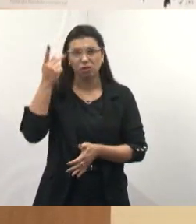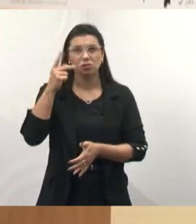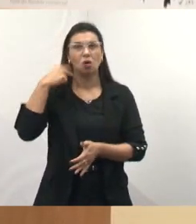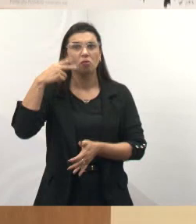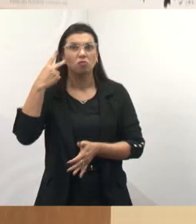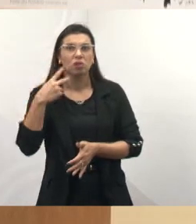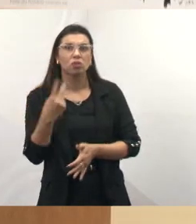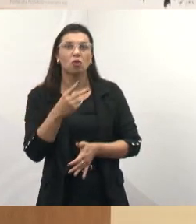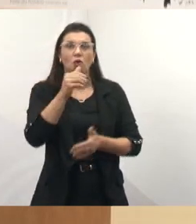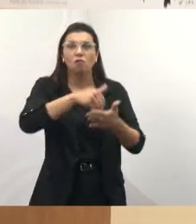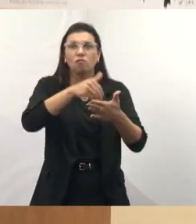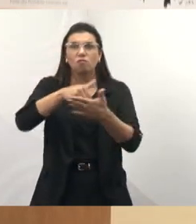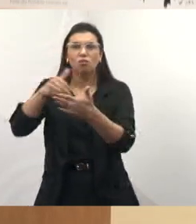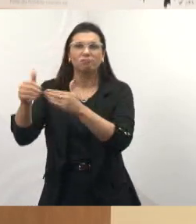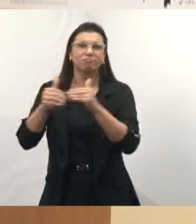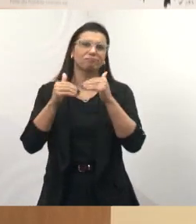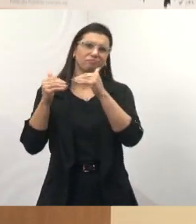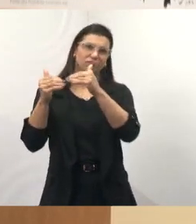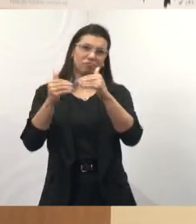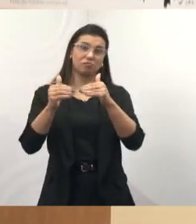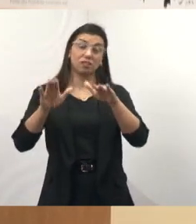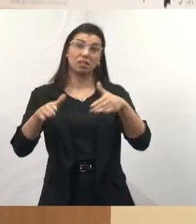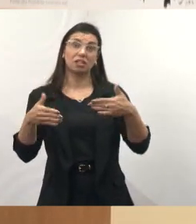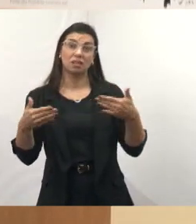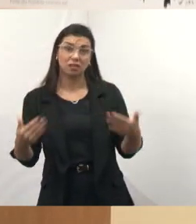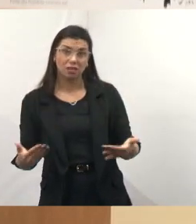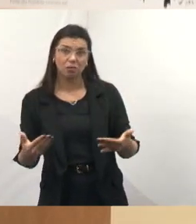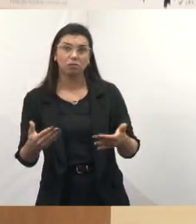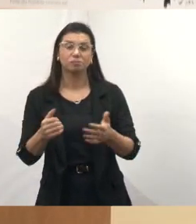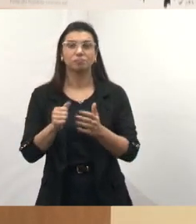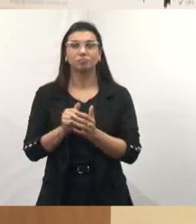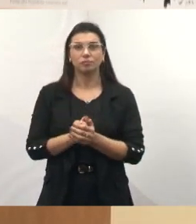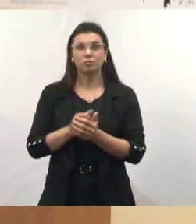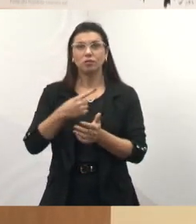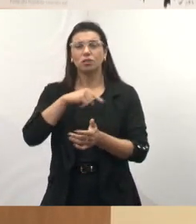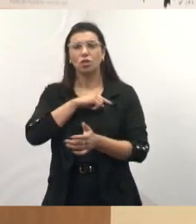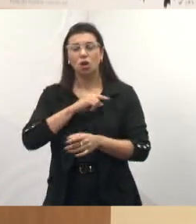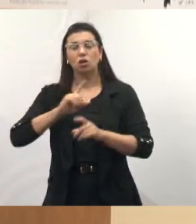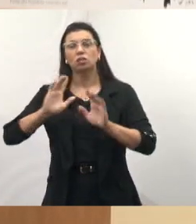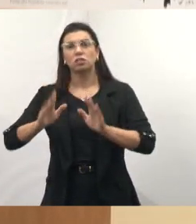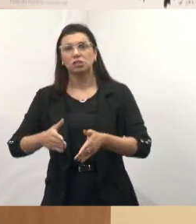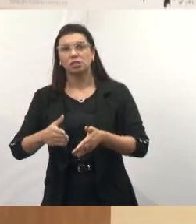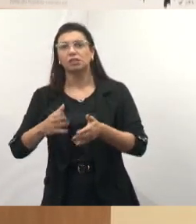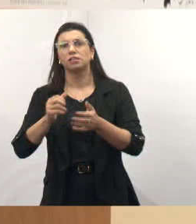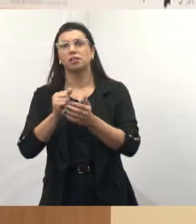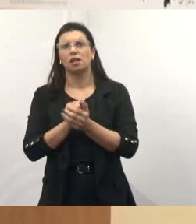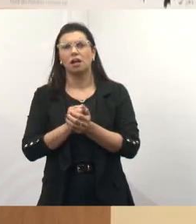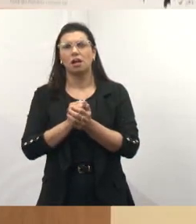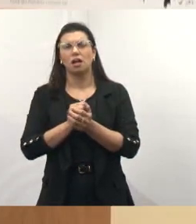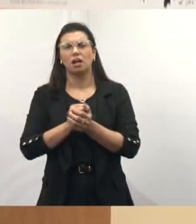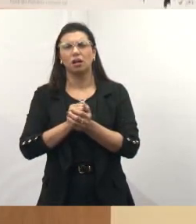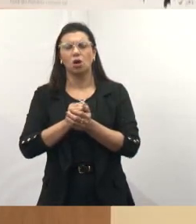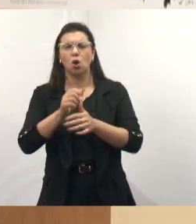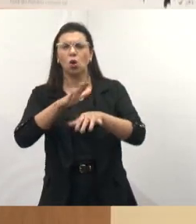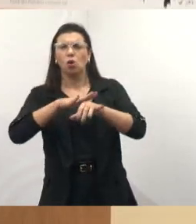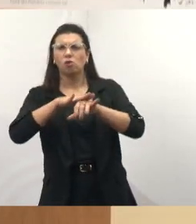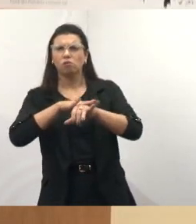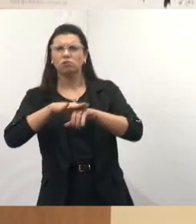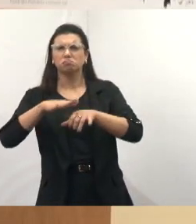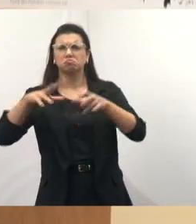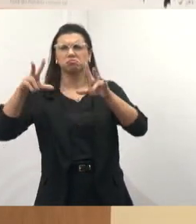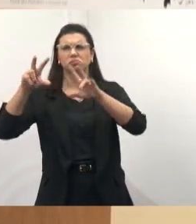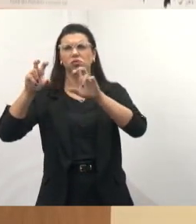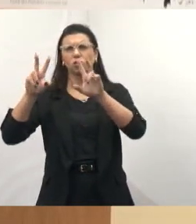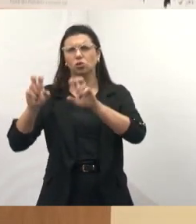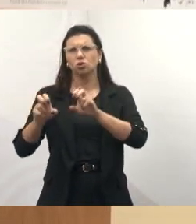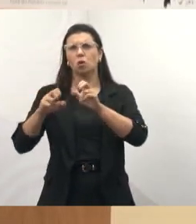este parecer. Todavia, algumas recomendações foram feitas, fizemos as defesas junto ao Tribunal de Contas, na sequência